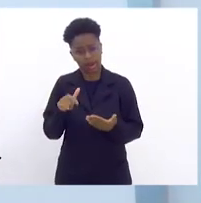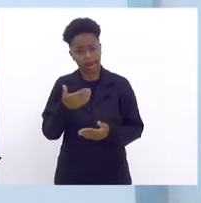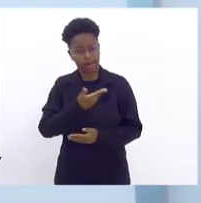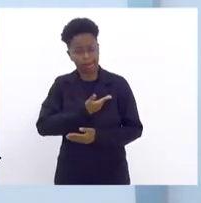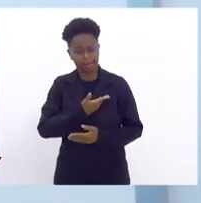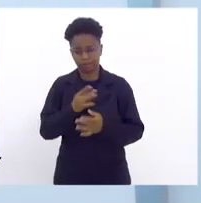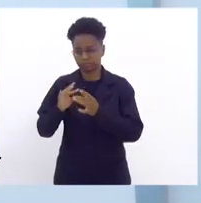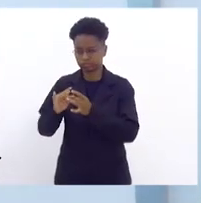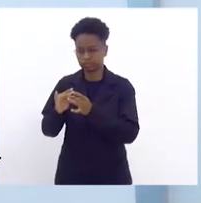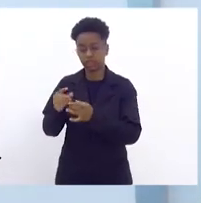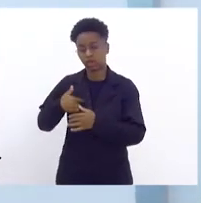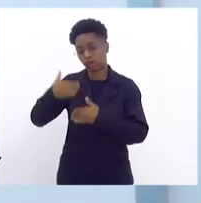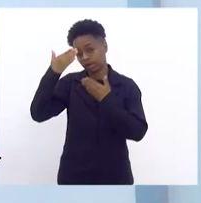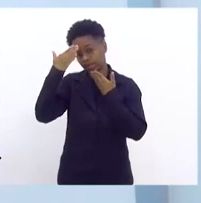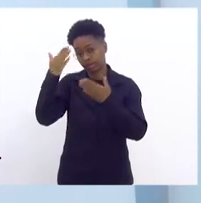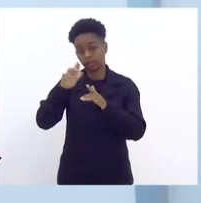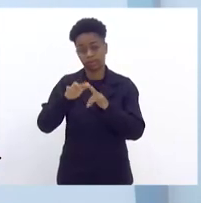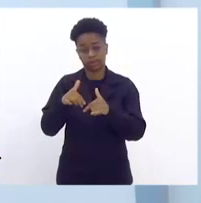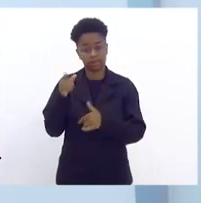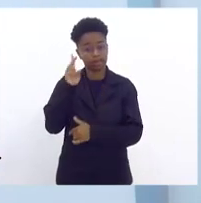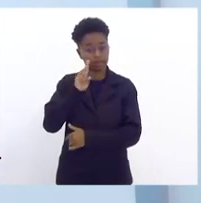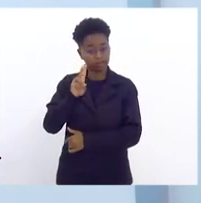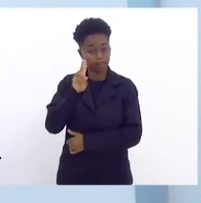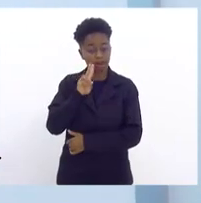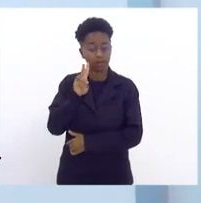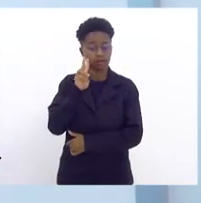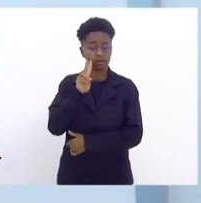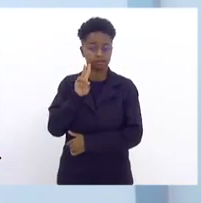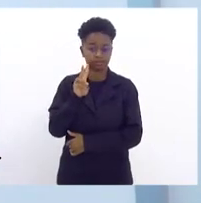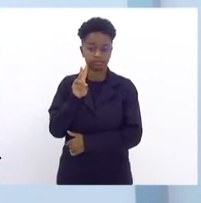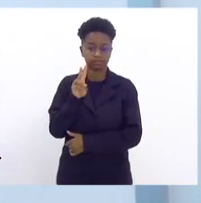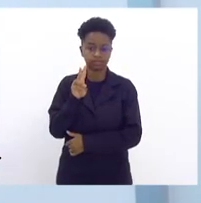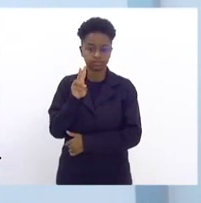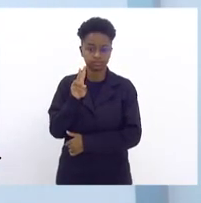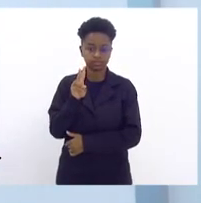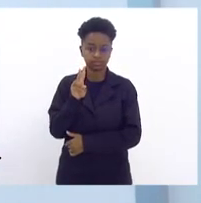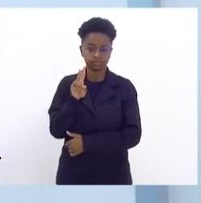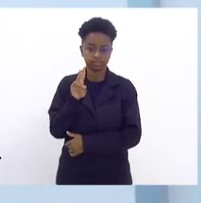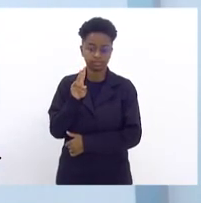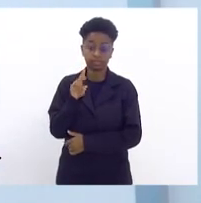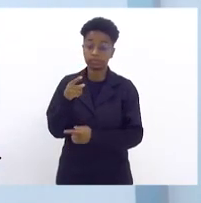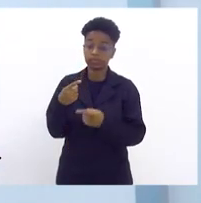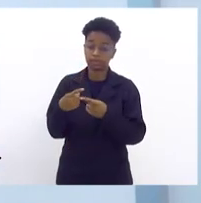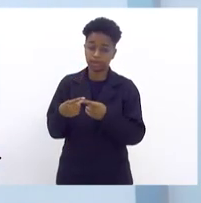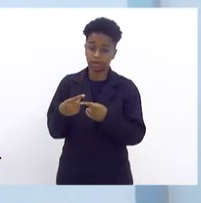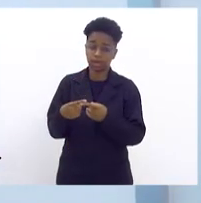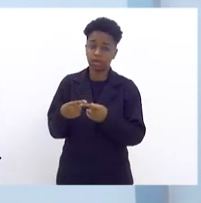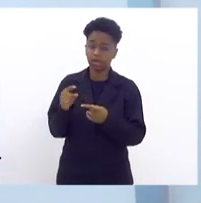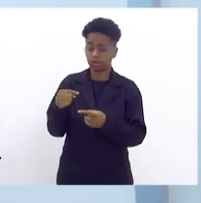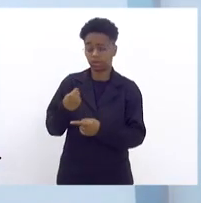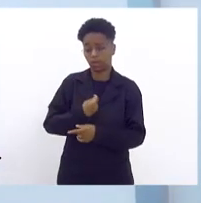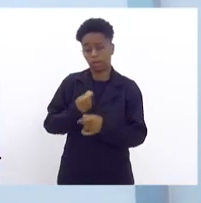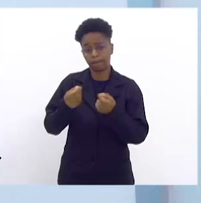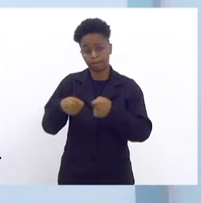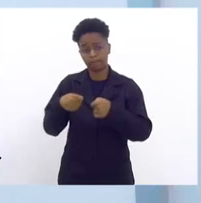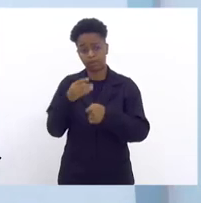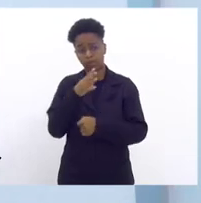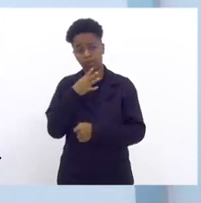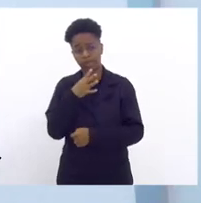eu agradeço muito ter lembrado do nome uma realidade que precisamos conhecer